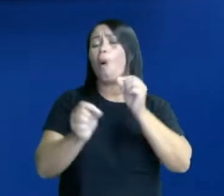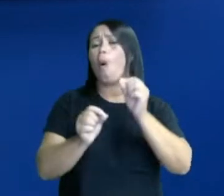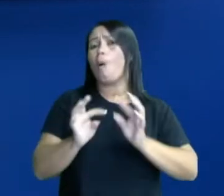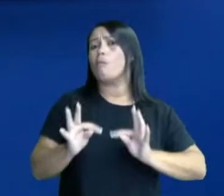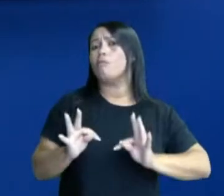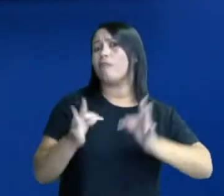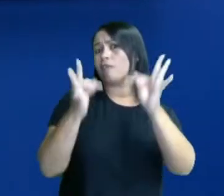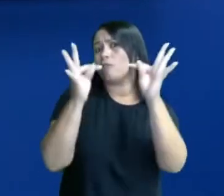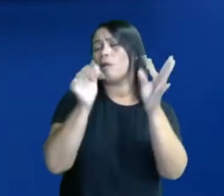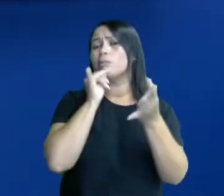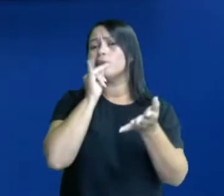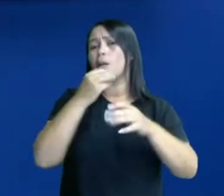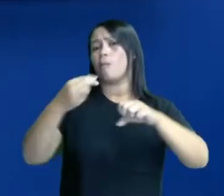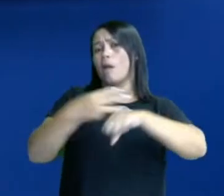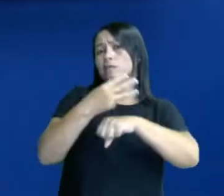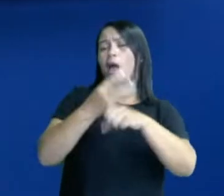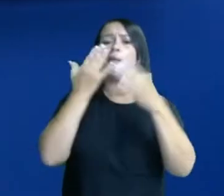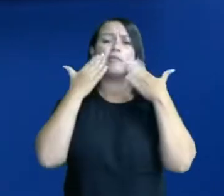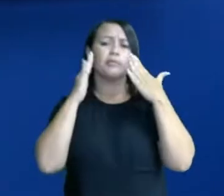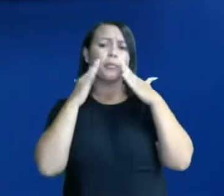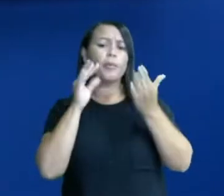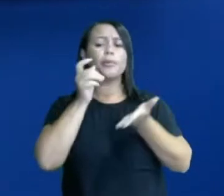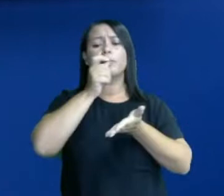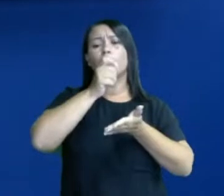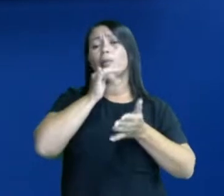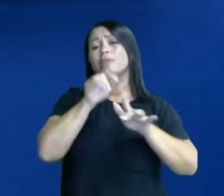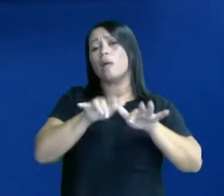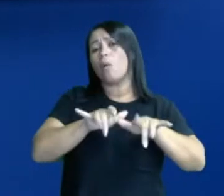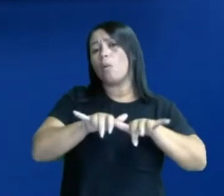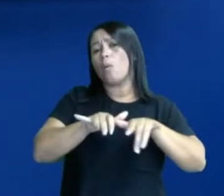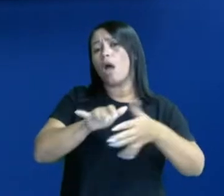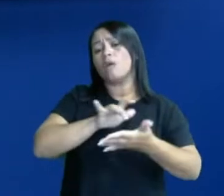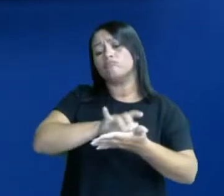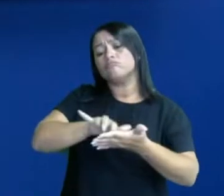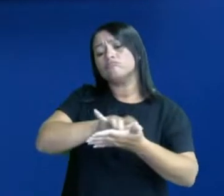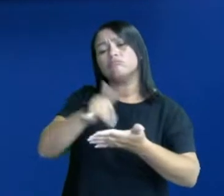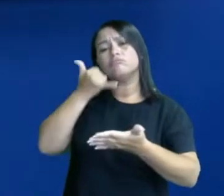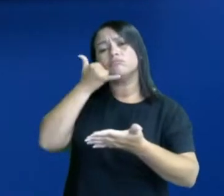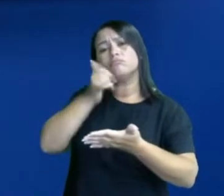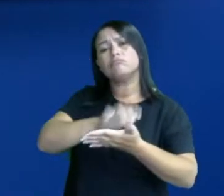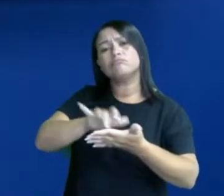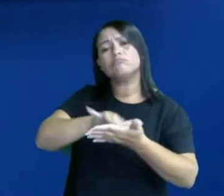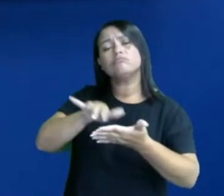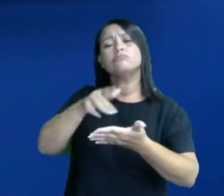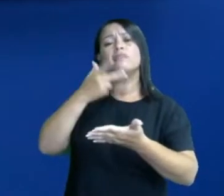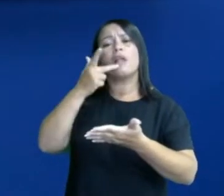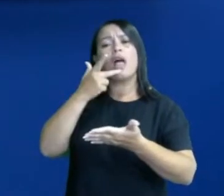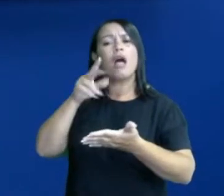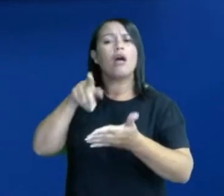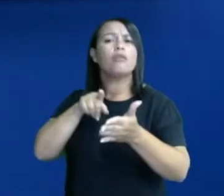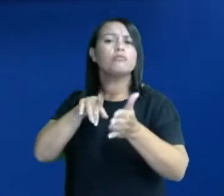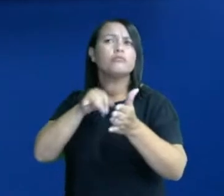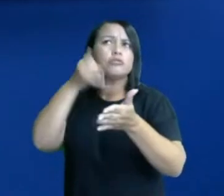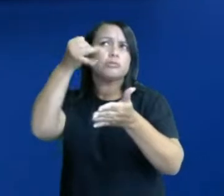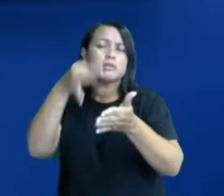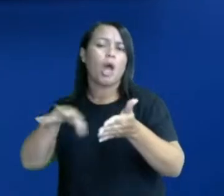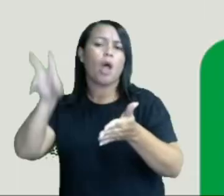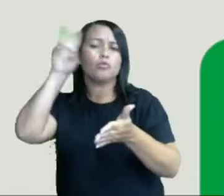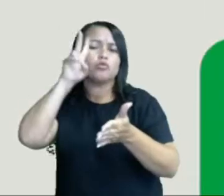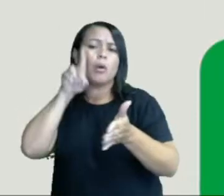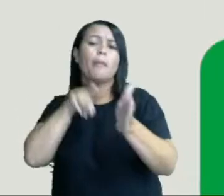através do WhatsApp, do Facebook, quando a gente escreve aquele textinho contando uma história, perguntando como uma pessoa